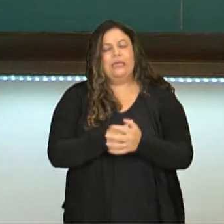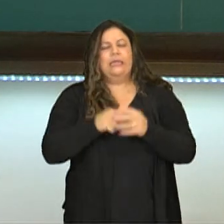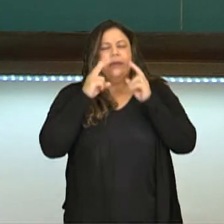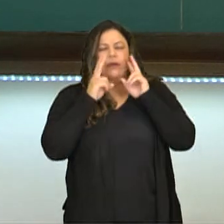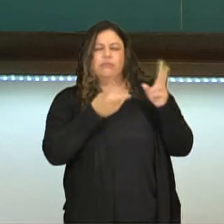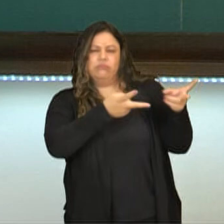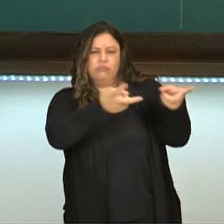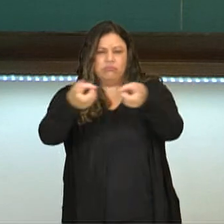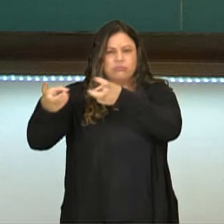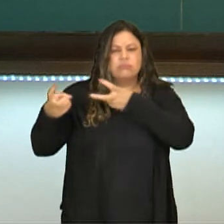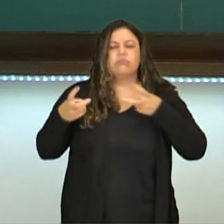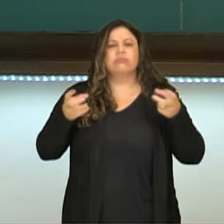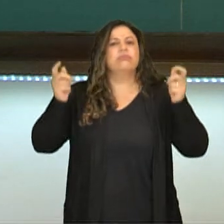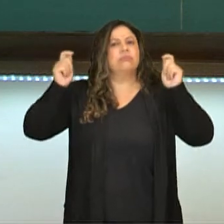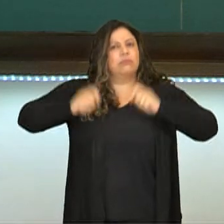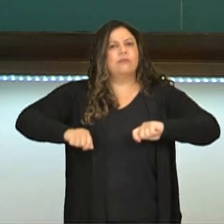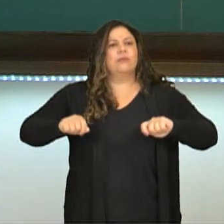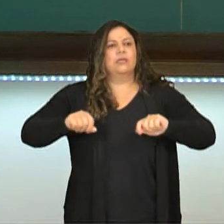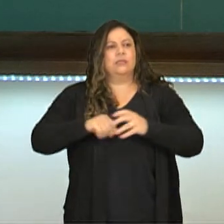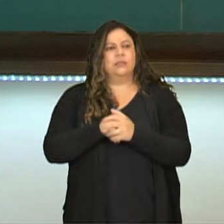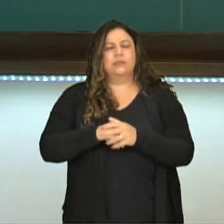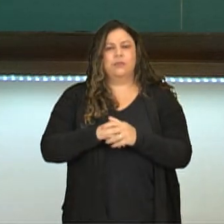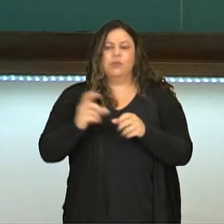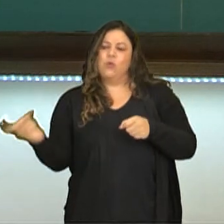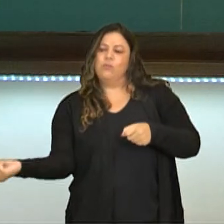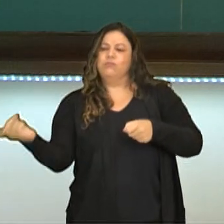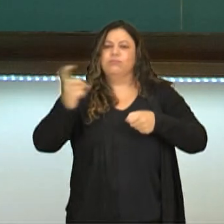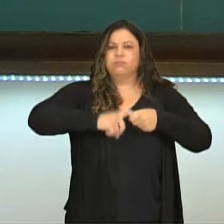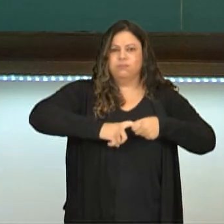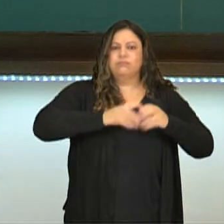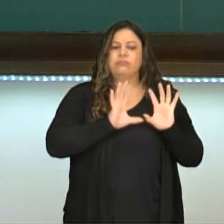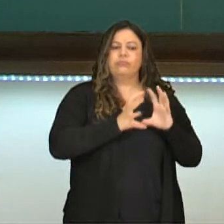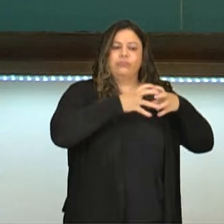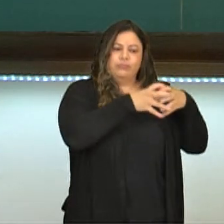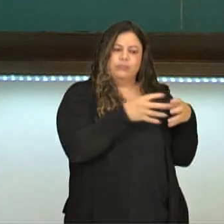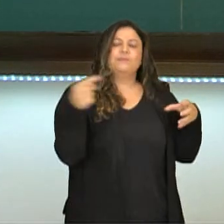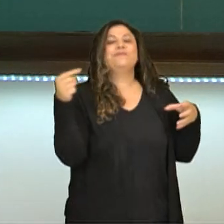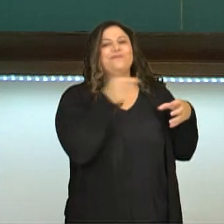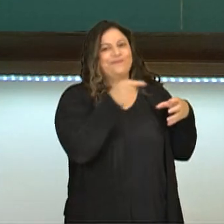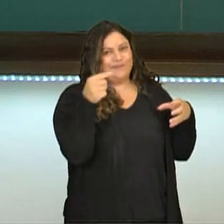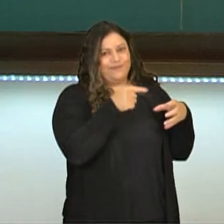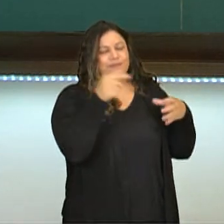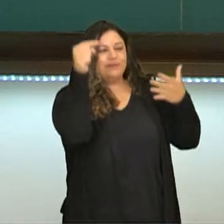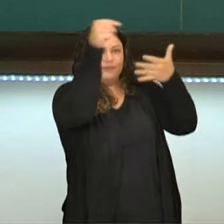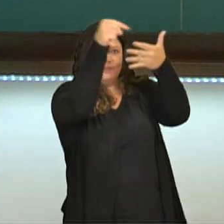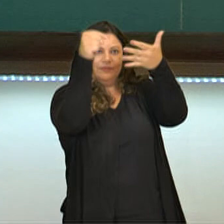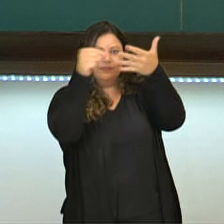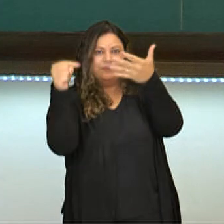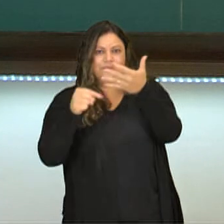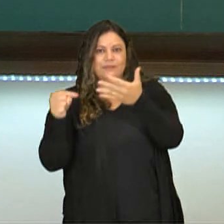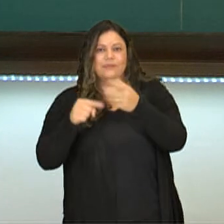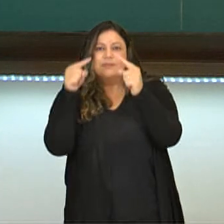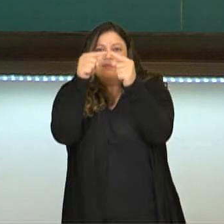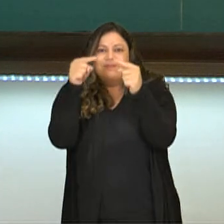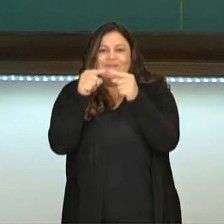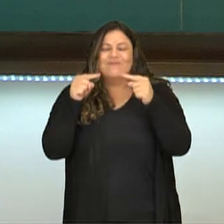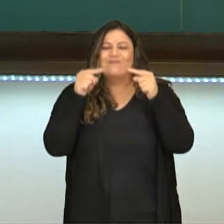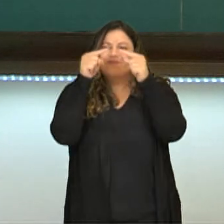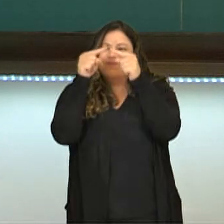vislumbrando, digamos assim, um grau de pertencimento a uma sociedade por esses elementos que identificam